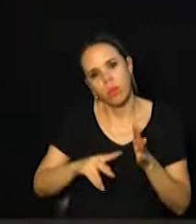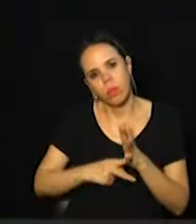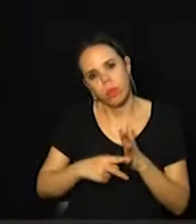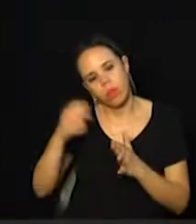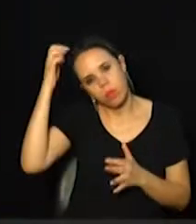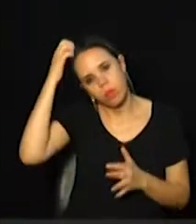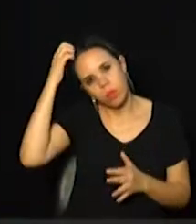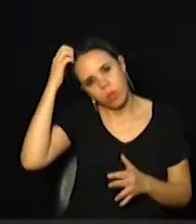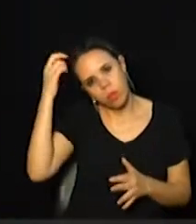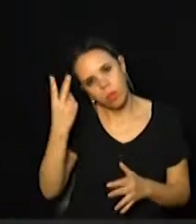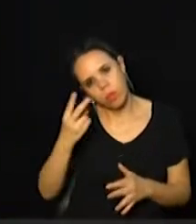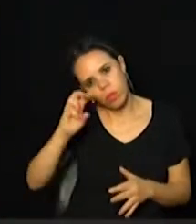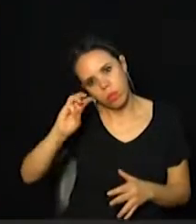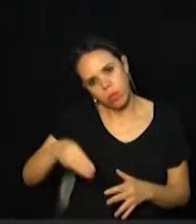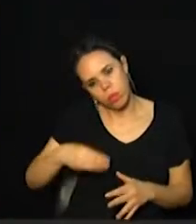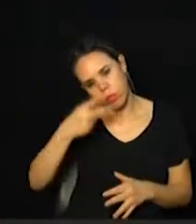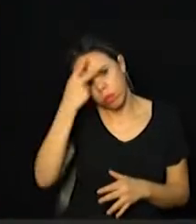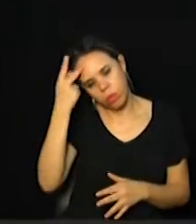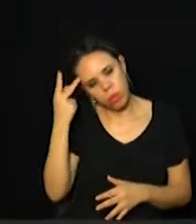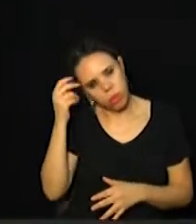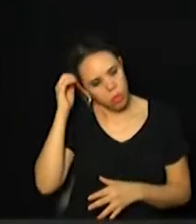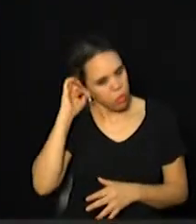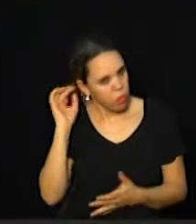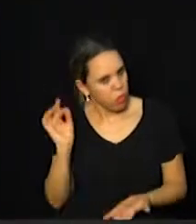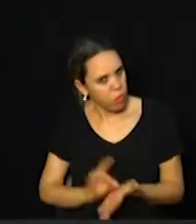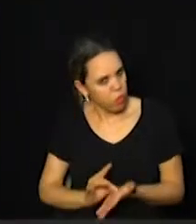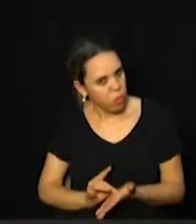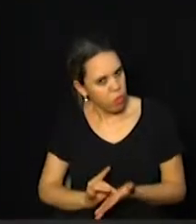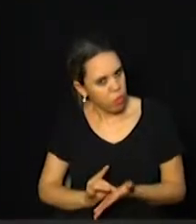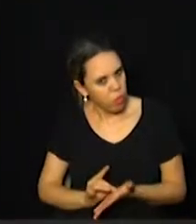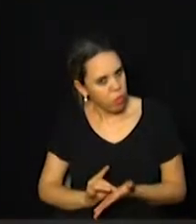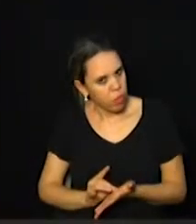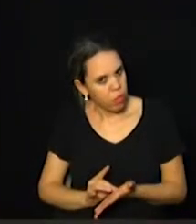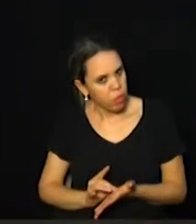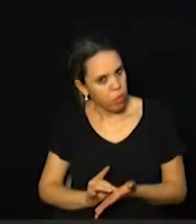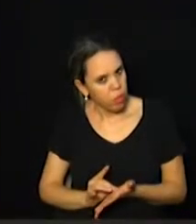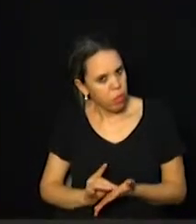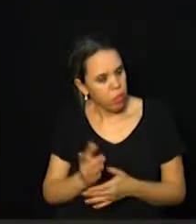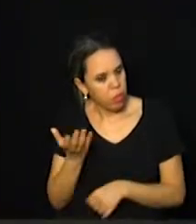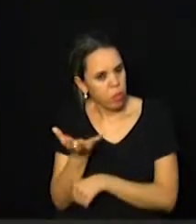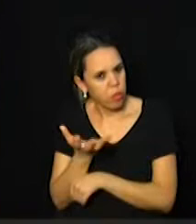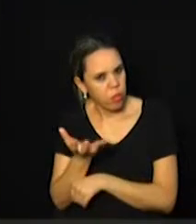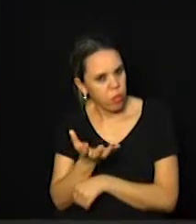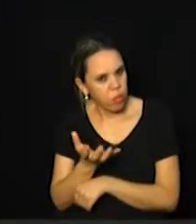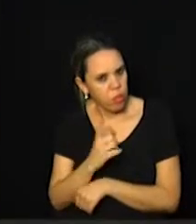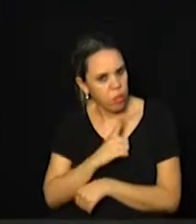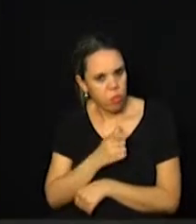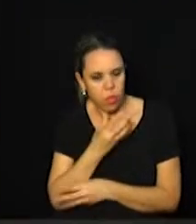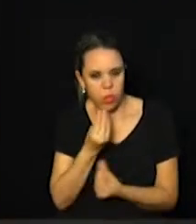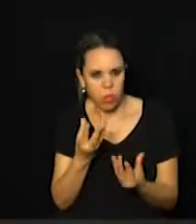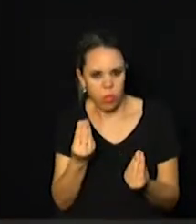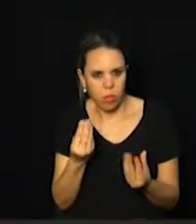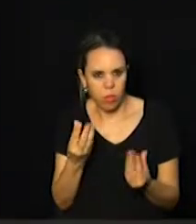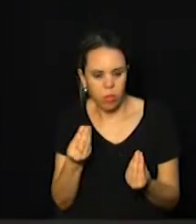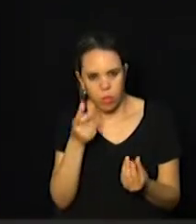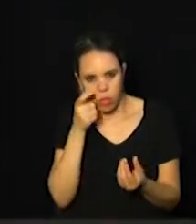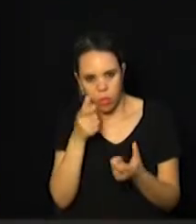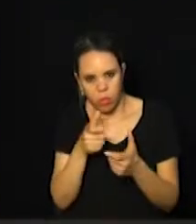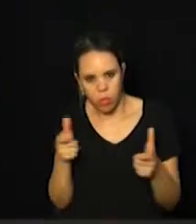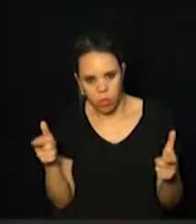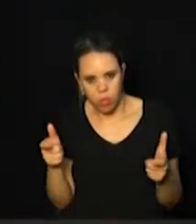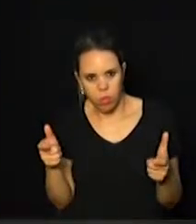tô mais de 2 milhões de pessoas que realmente vão para debaixo da ponte e lá no baixo aqui nós temos aí basta aí